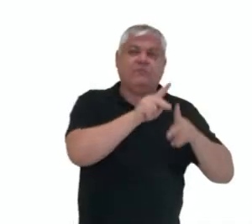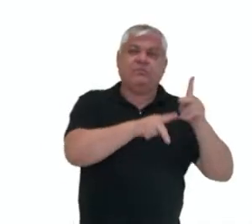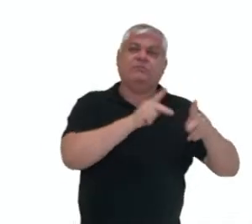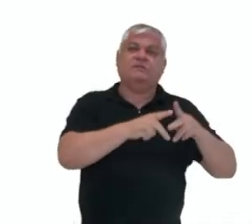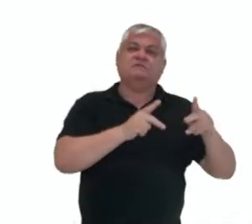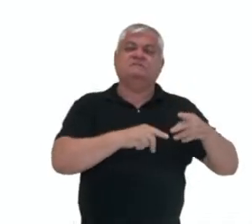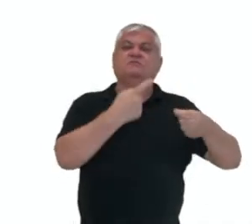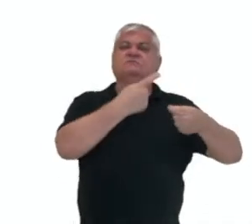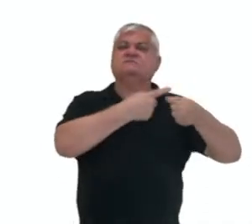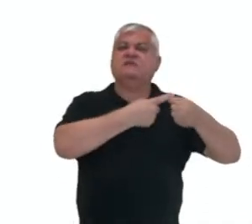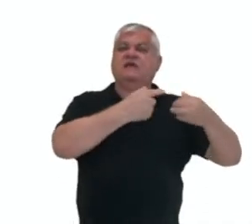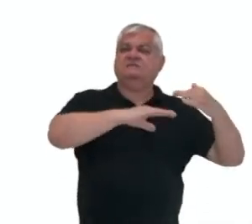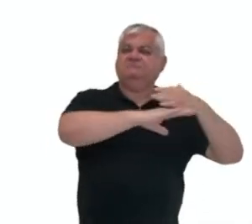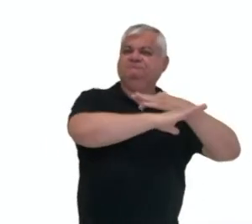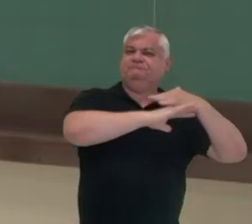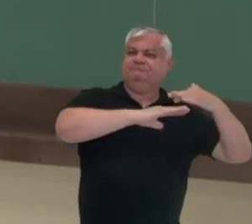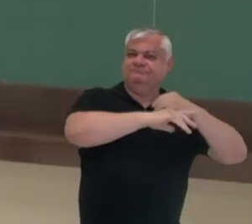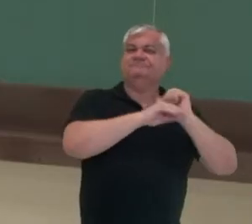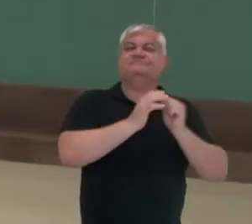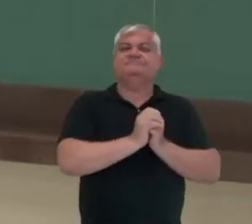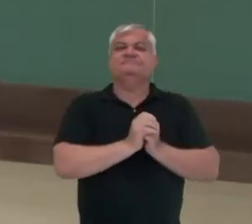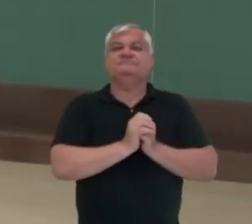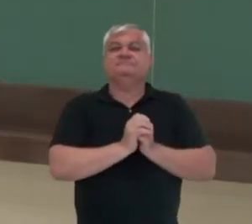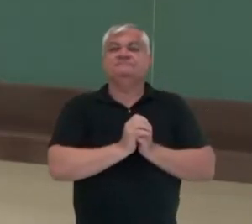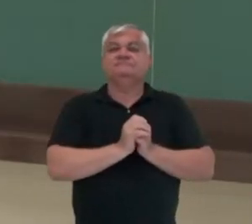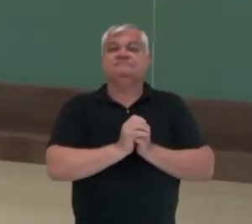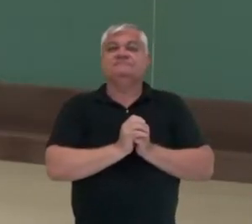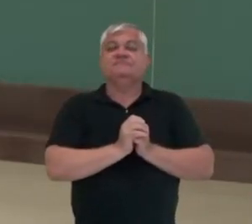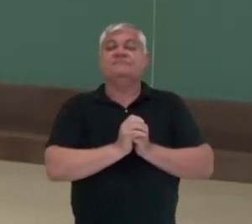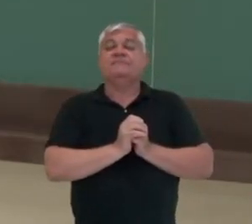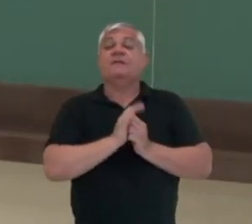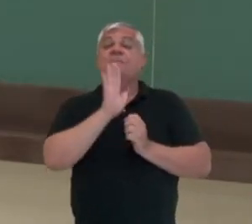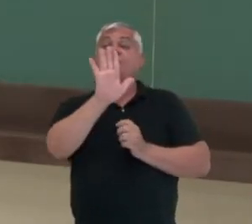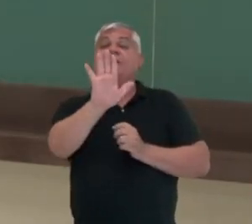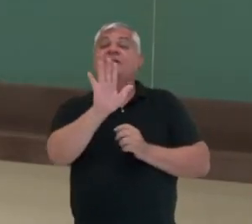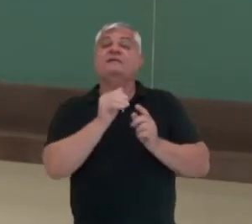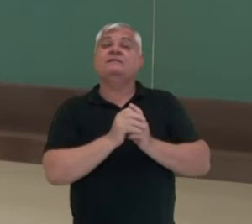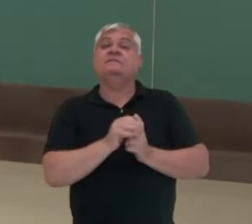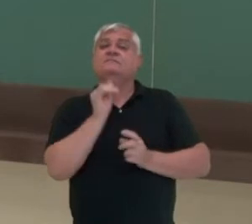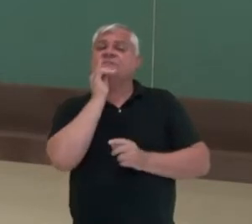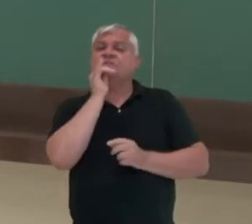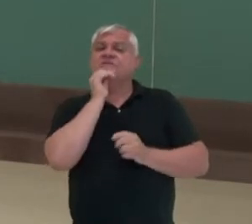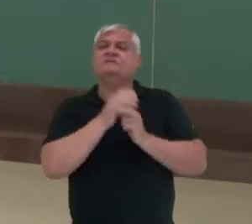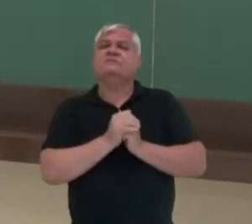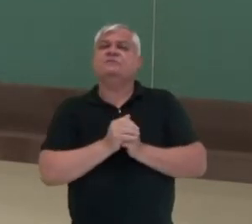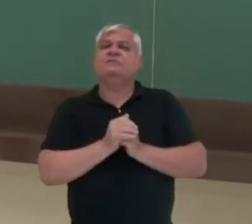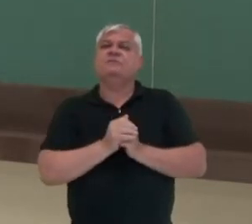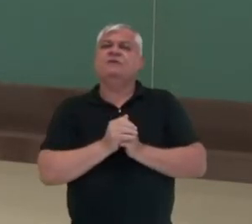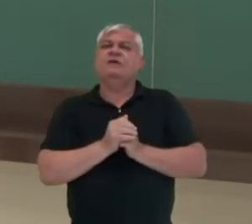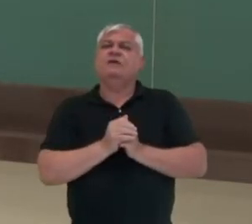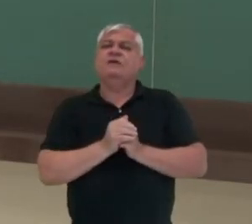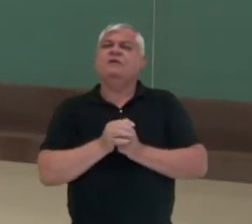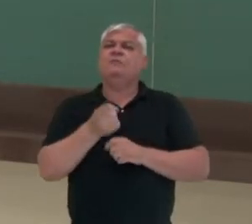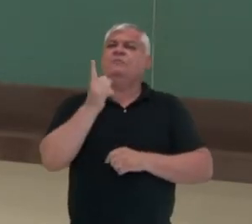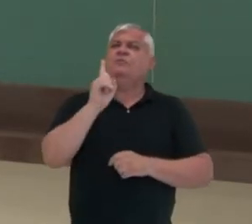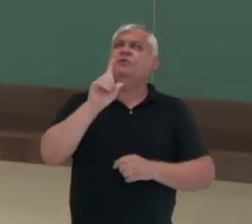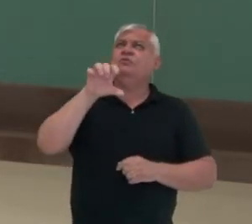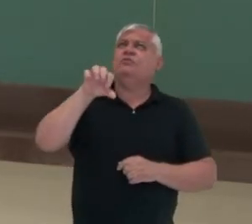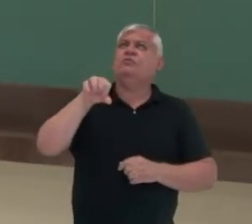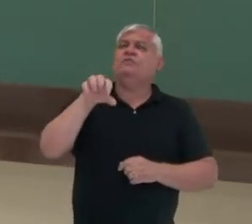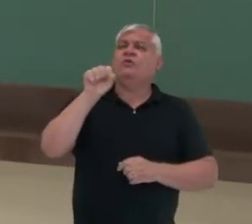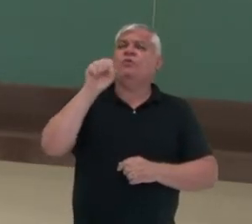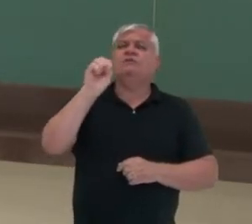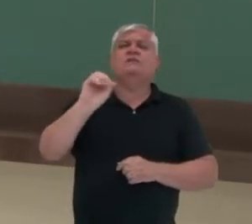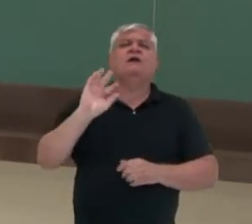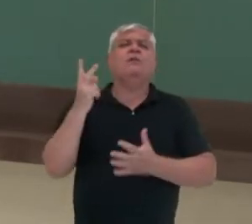essa a população urbana, tá? E daí, olha lá, né, pensando aqui comigo ali, ó, em 1980, o que,